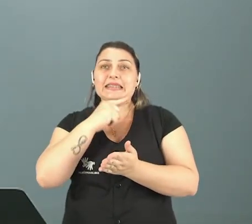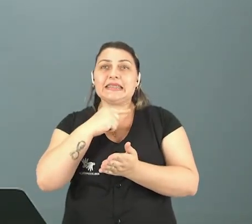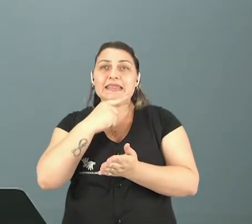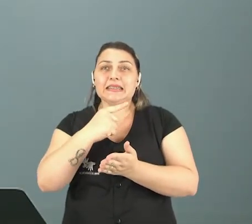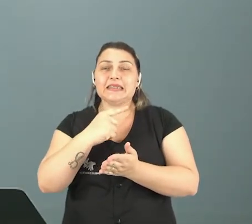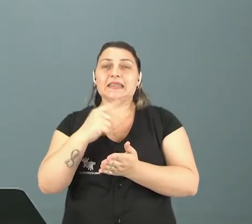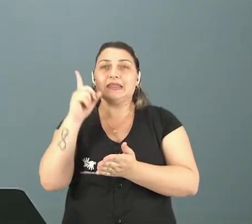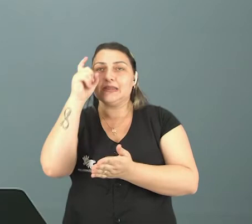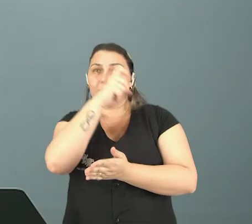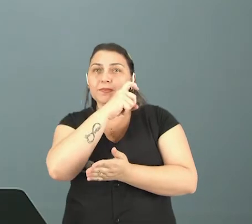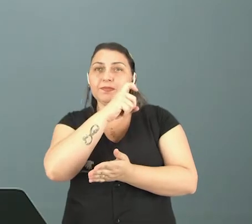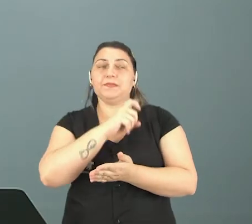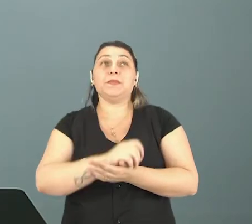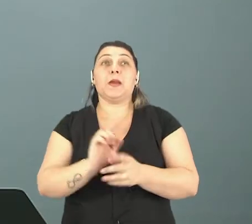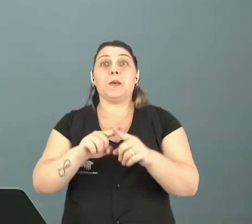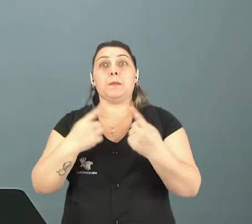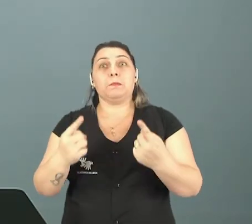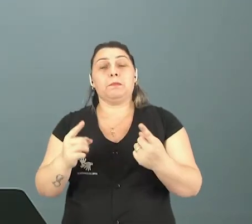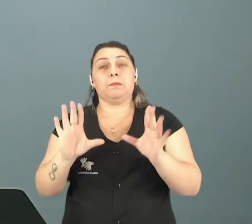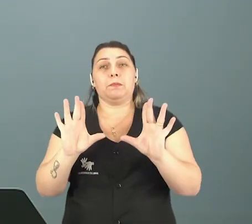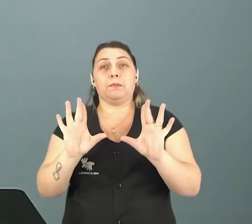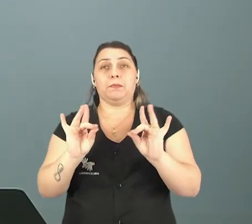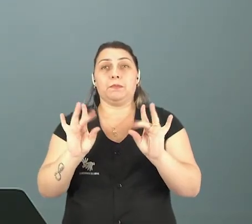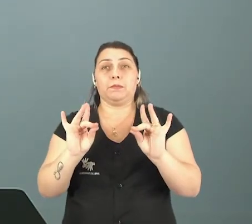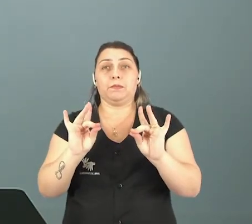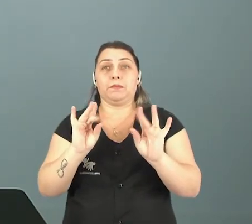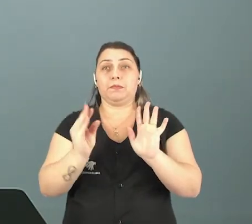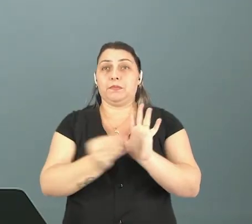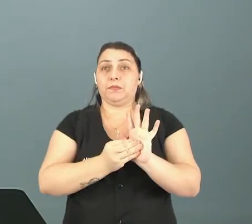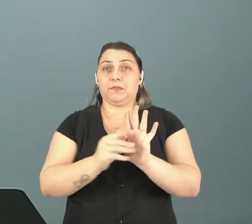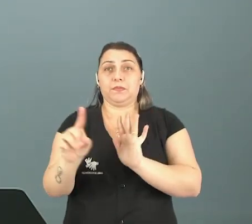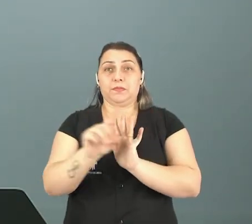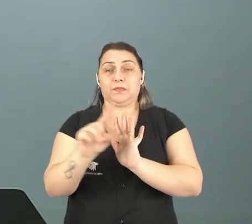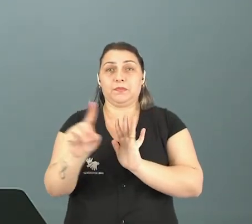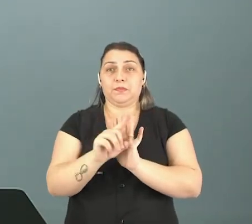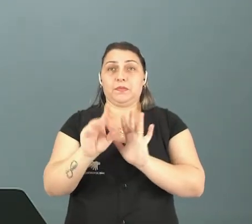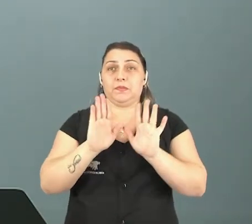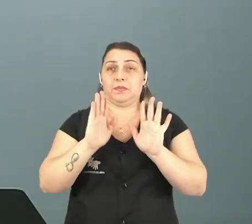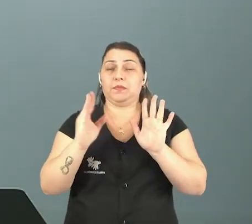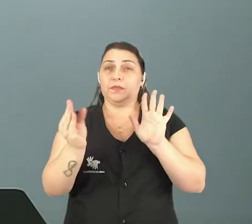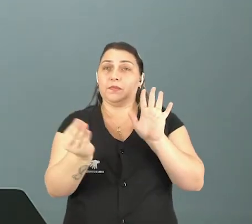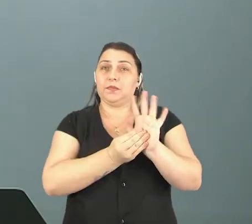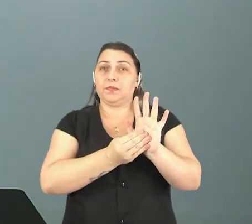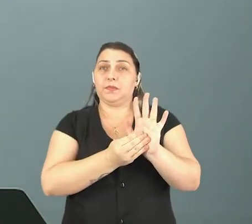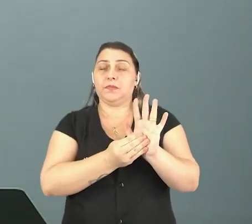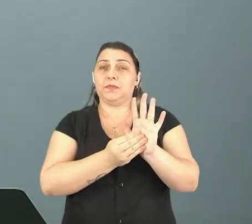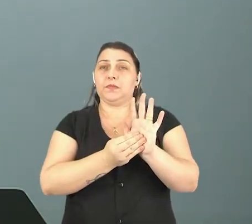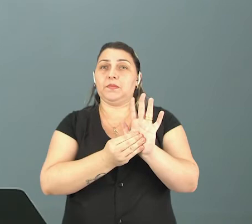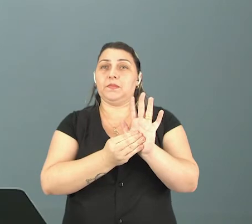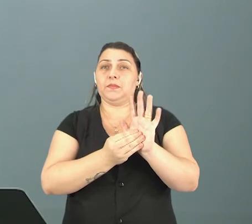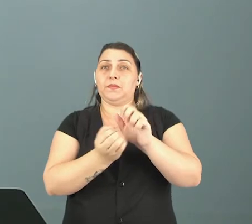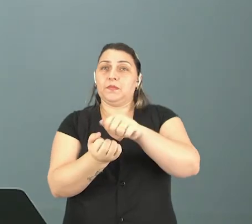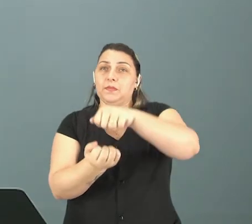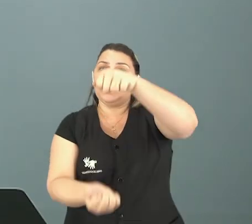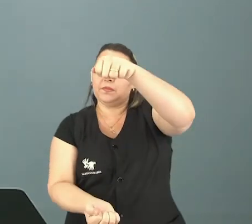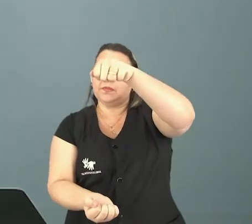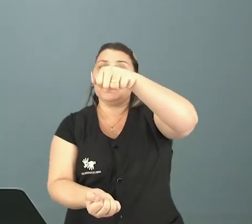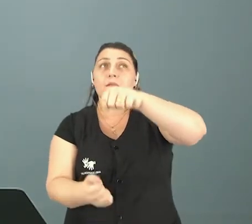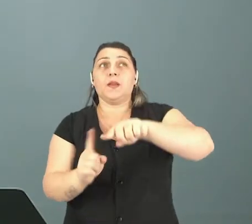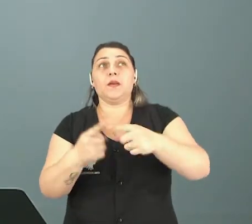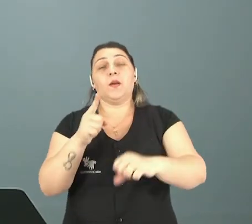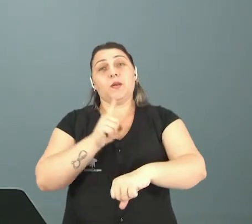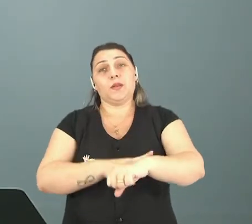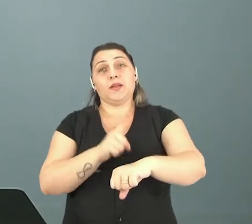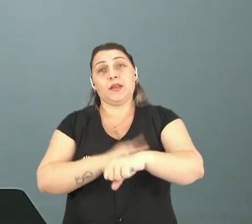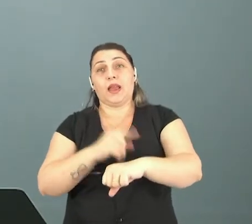está acontecendo. Mas não faça com fita atrás, não. Eu ia colocar no quadro, mas o tempo aqui